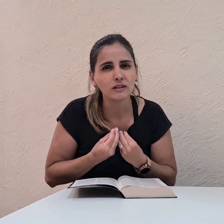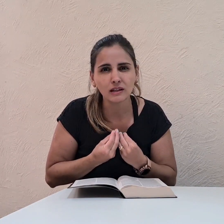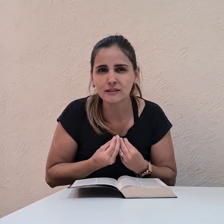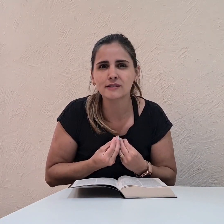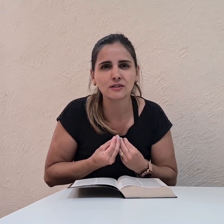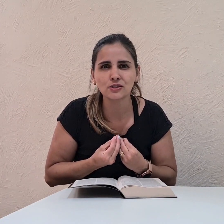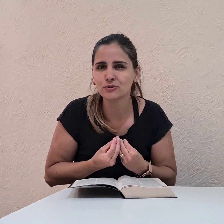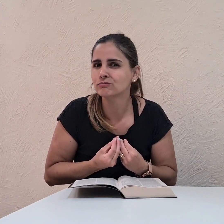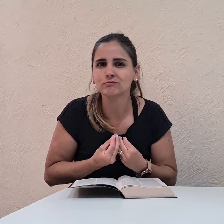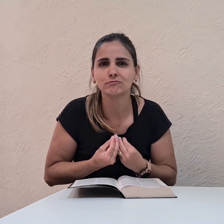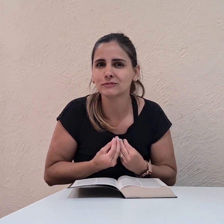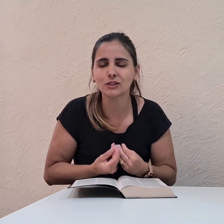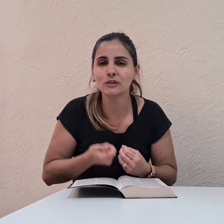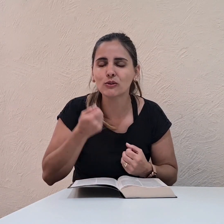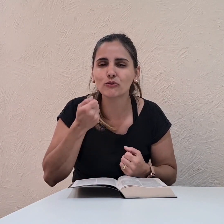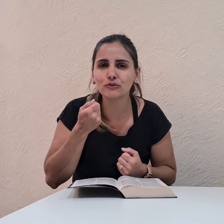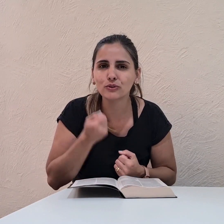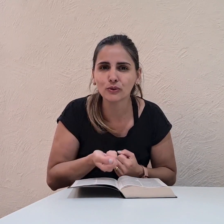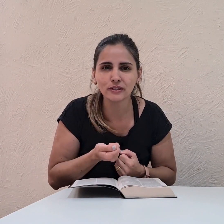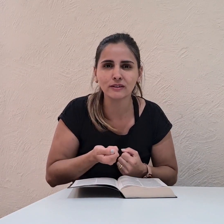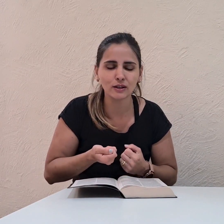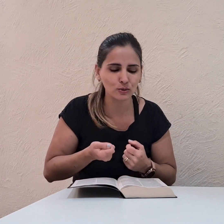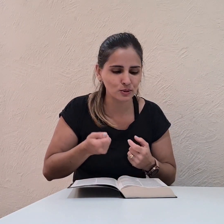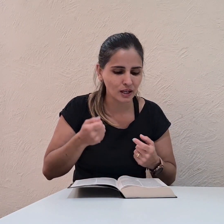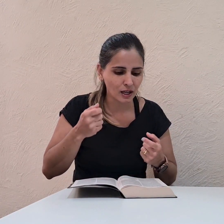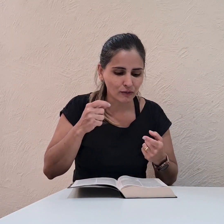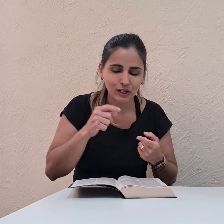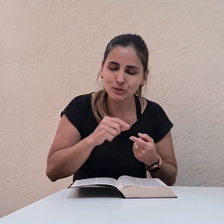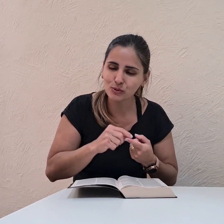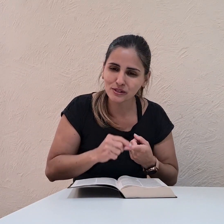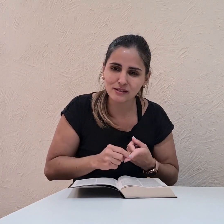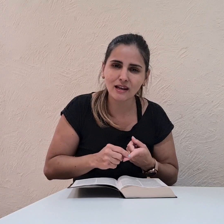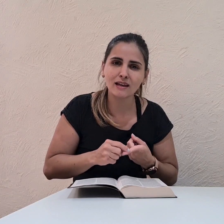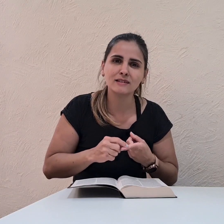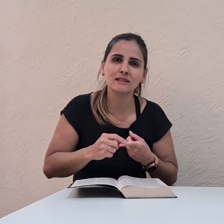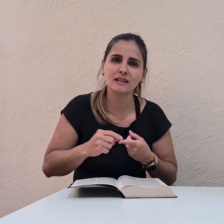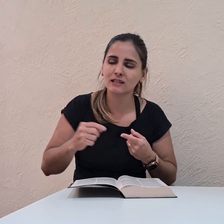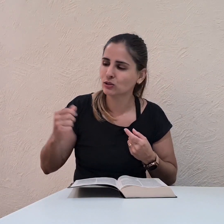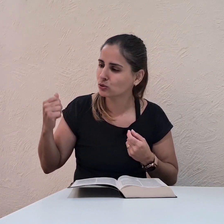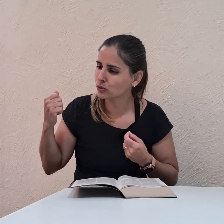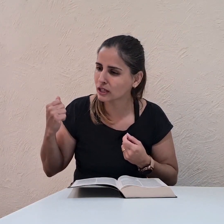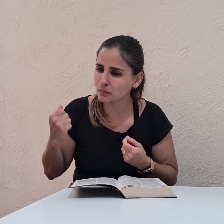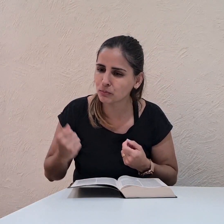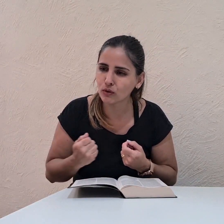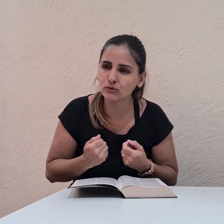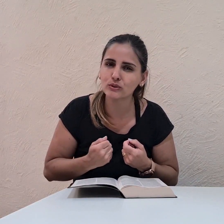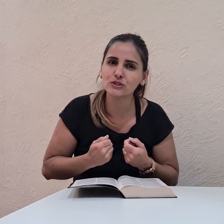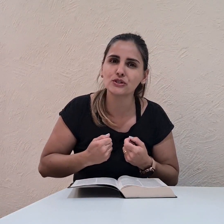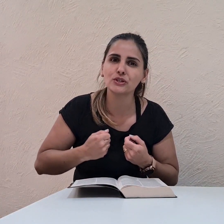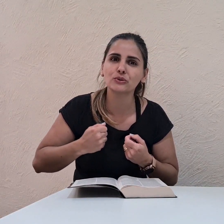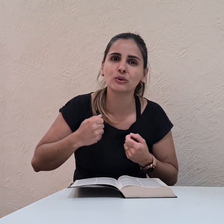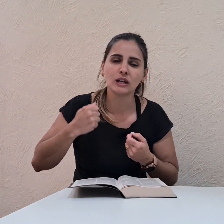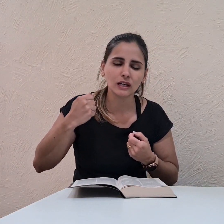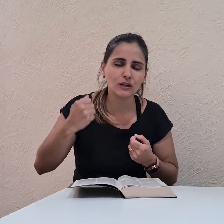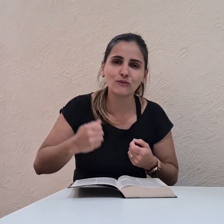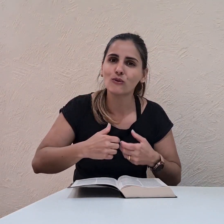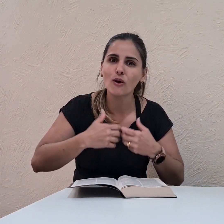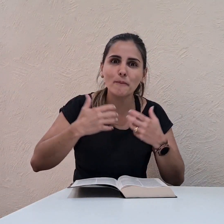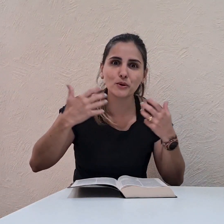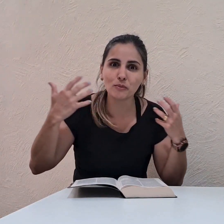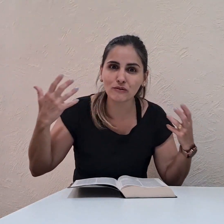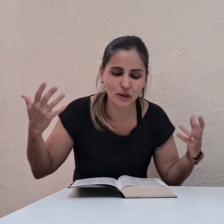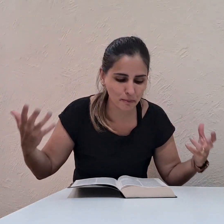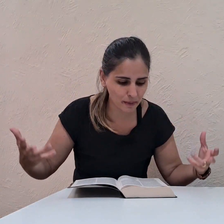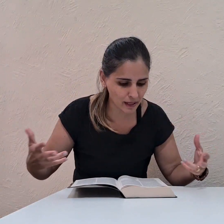irmãos e ele desistiu? Não, ele confiou em Deus. Fala de Moisés, que resgatou todo aquele povo do Egito,